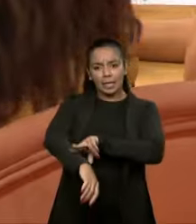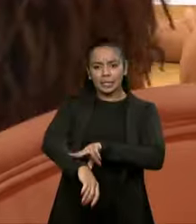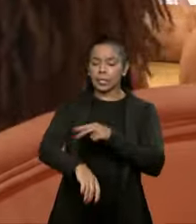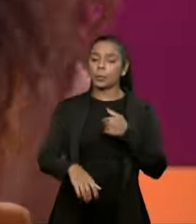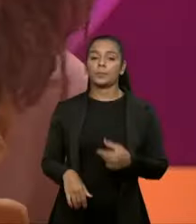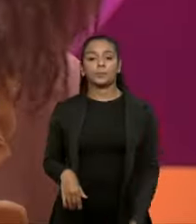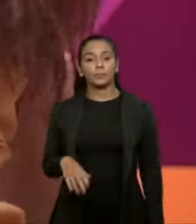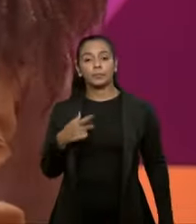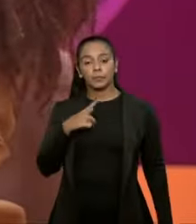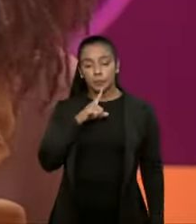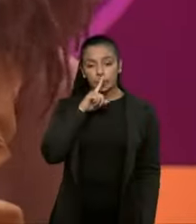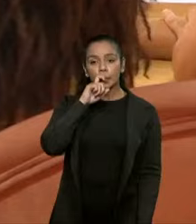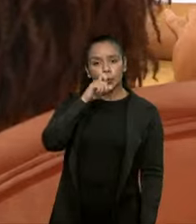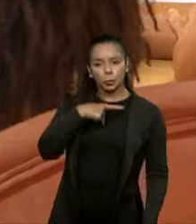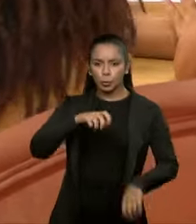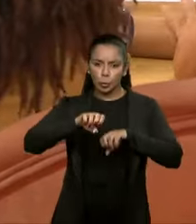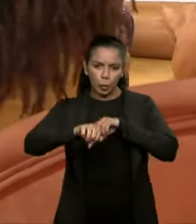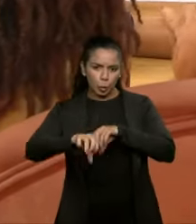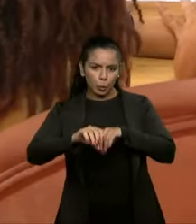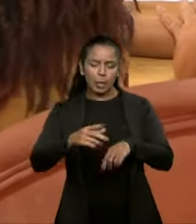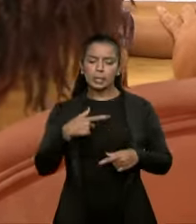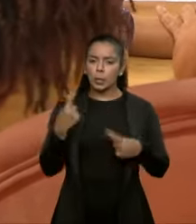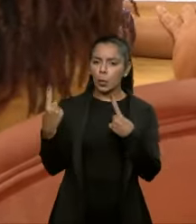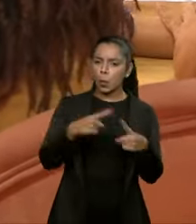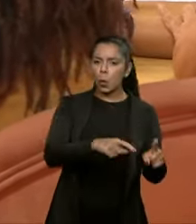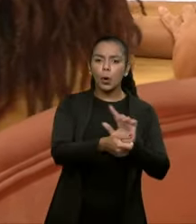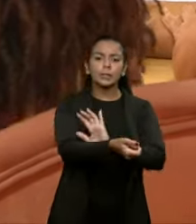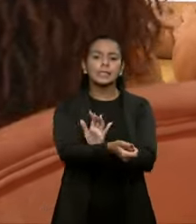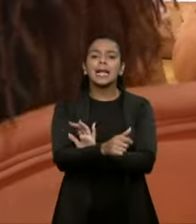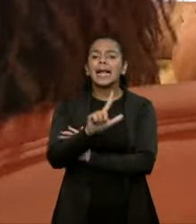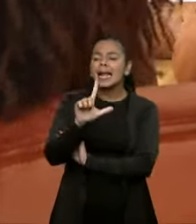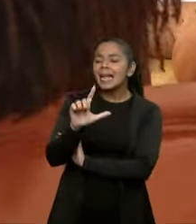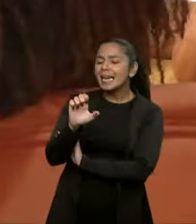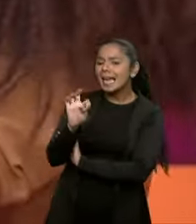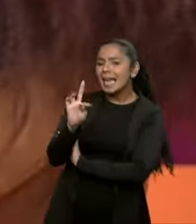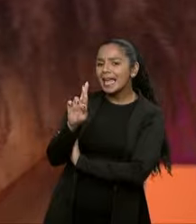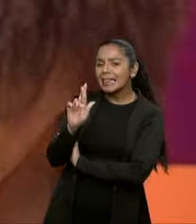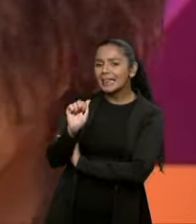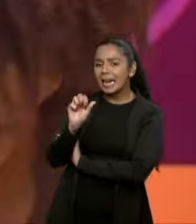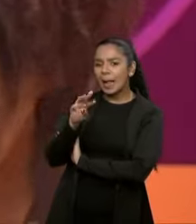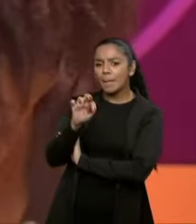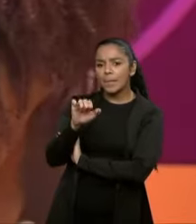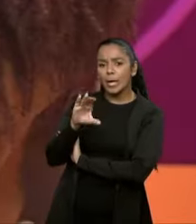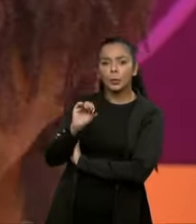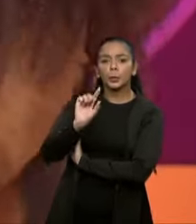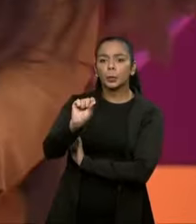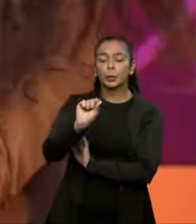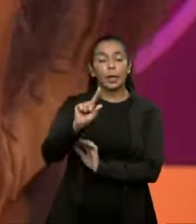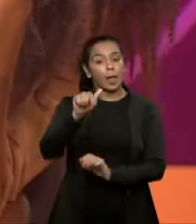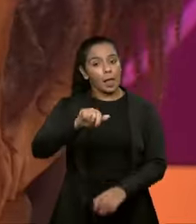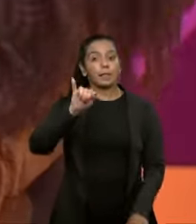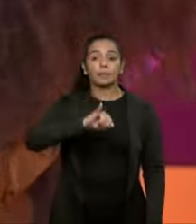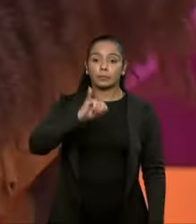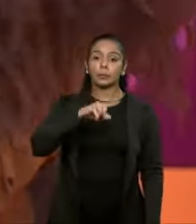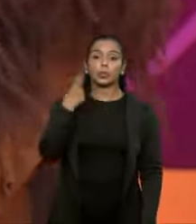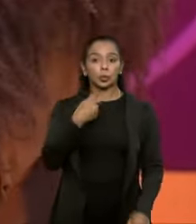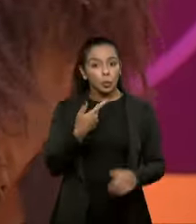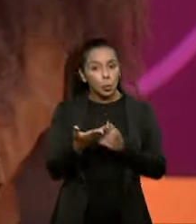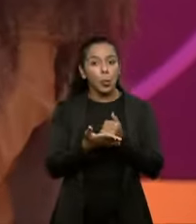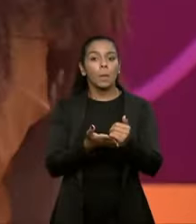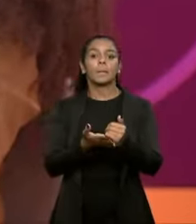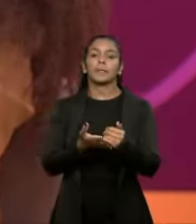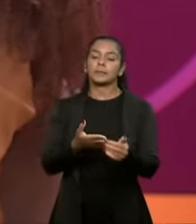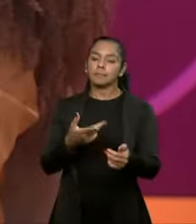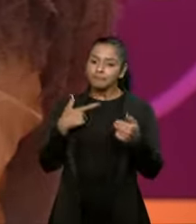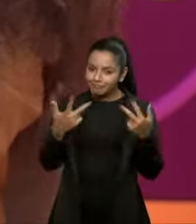juro. Educação antirracista, mas o que é letramento racial? Me fala. Isso é super importante, inclusive, a gente começar tendo